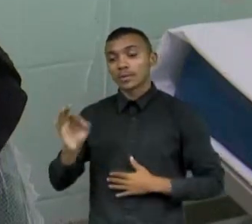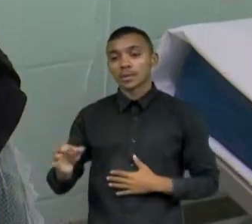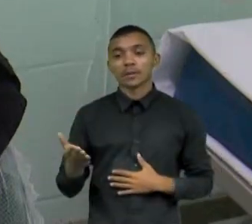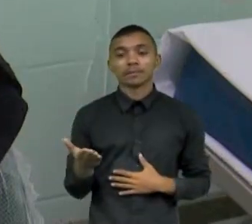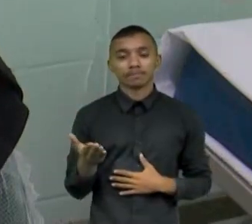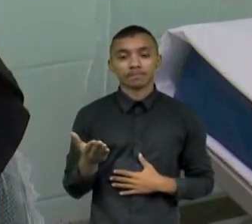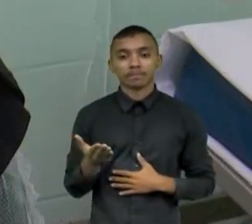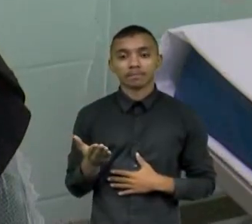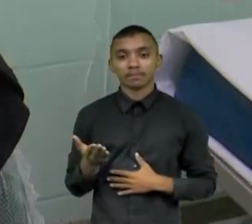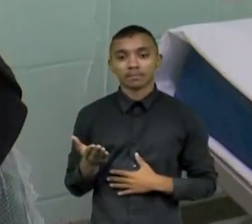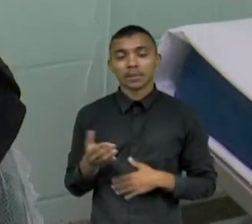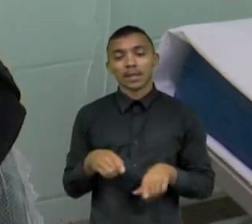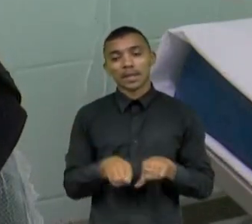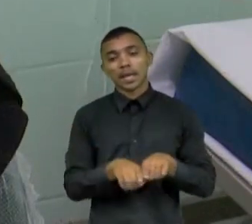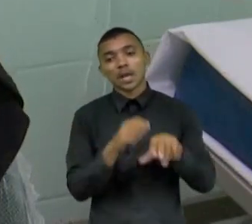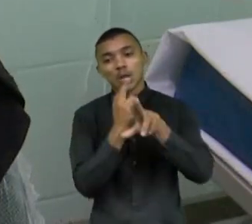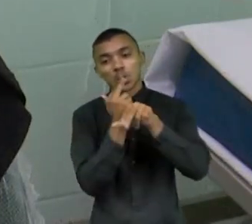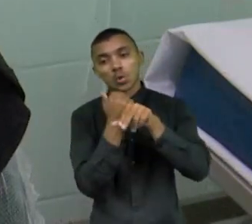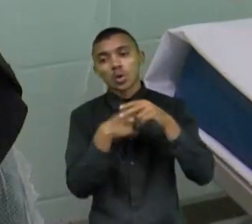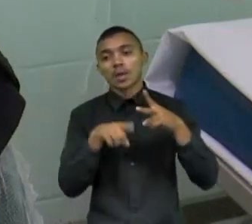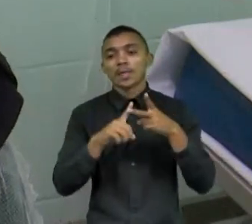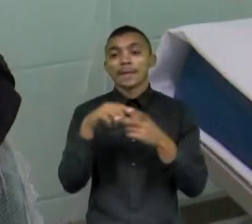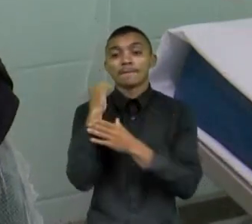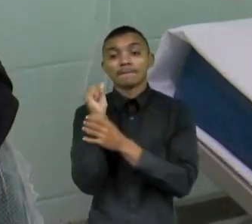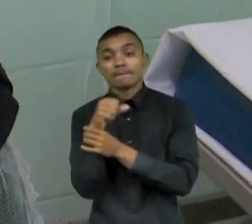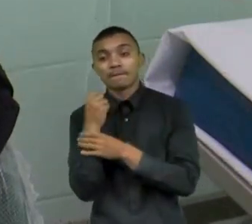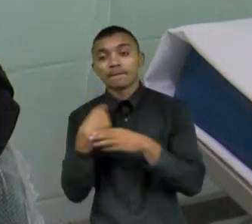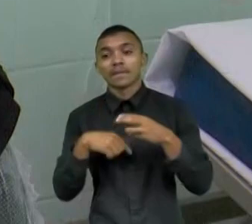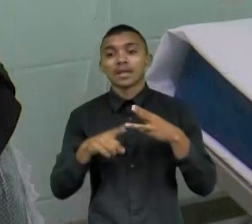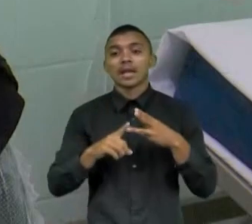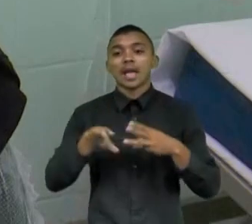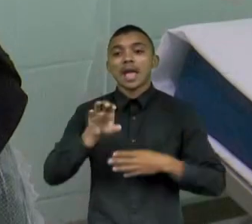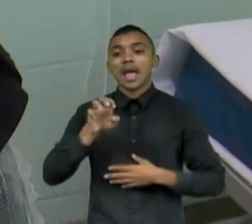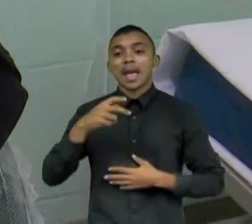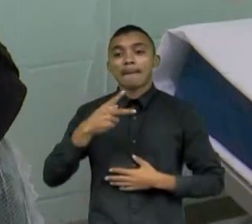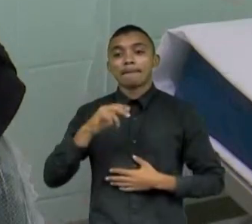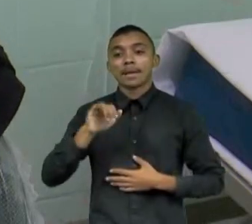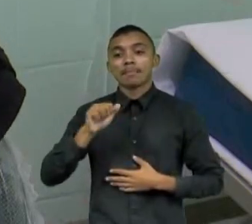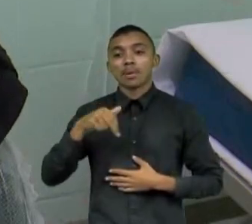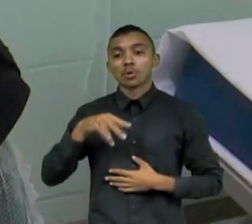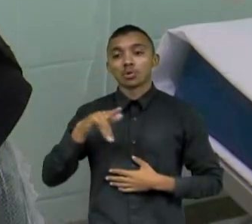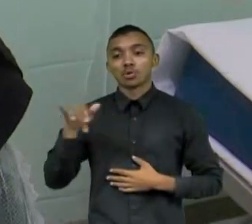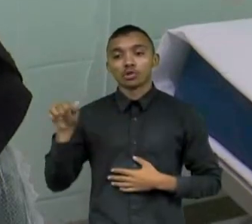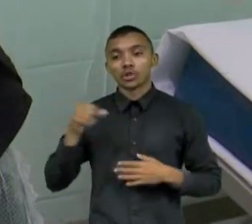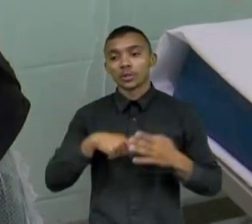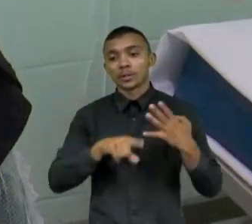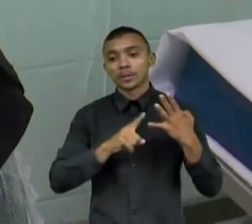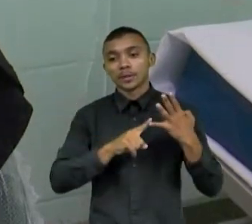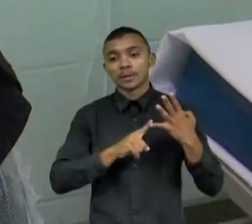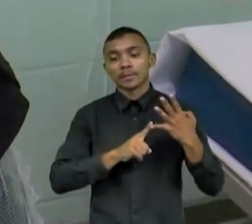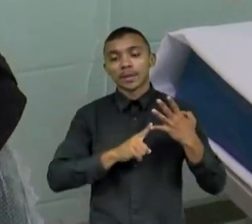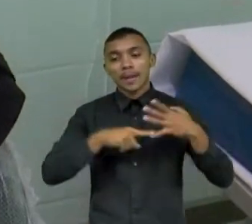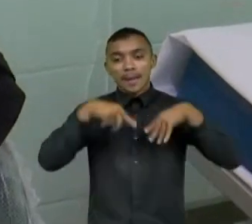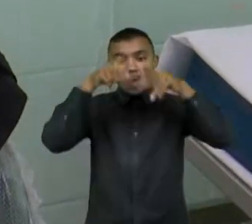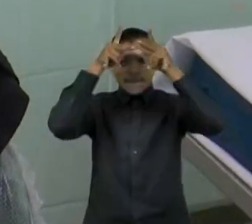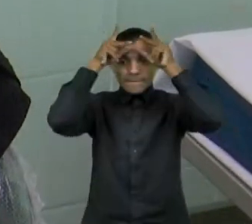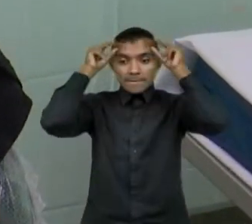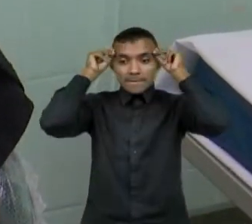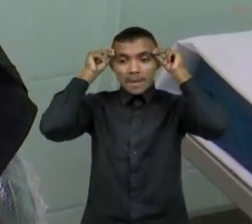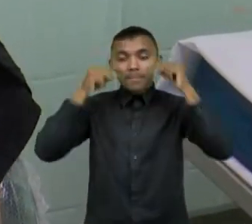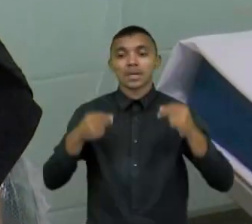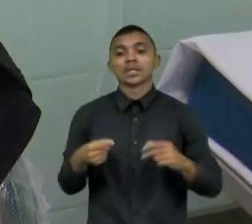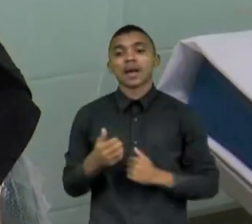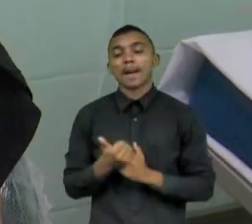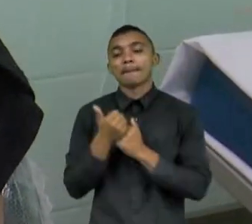né, incluindo nutricionista, fisioterapeuta, pneumologista, né, a parte da enfermagem, um